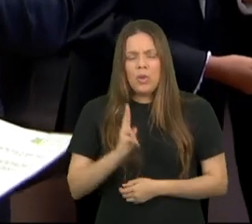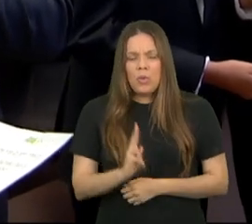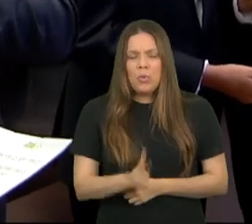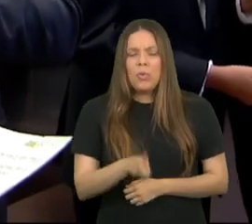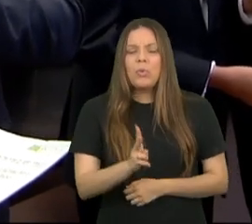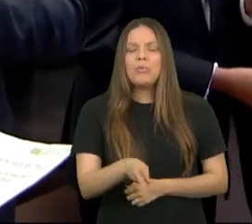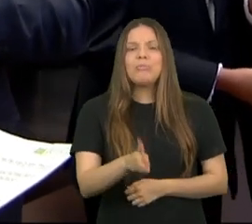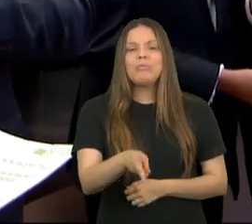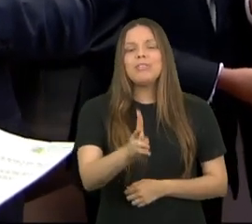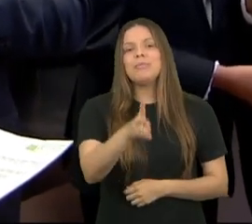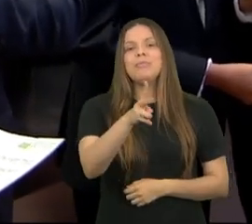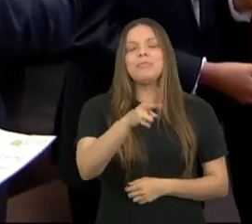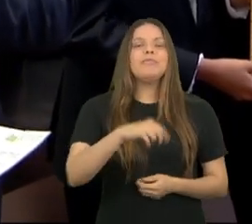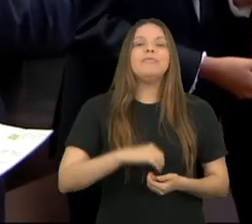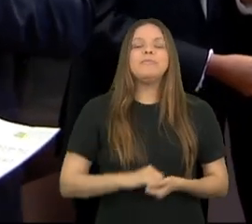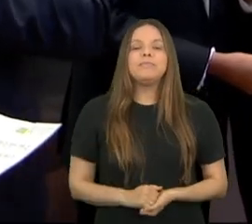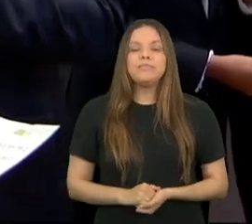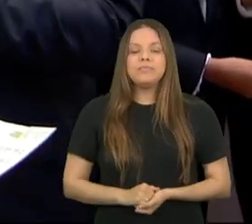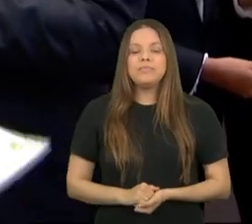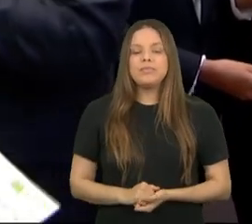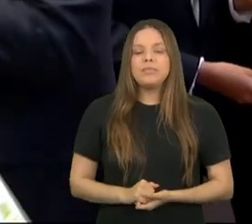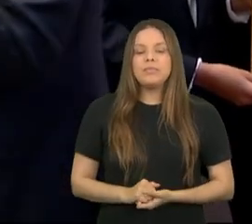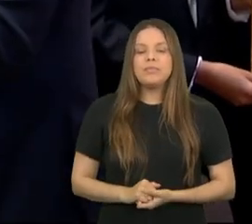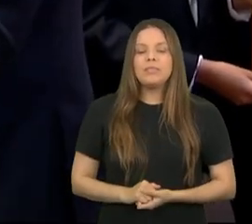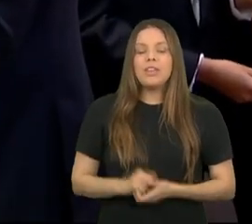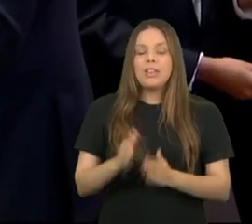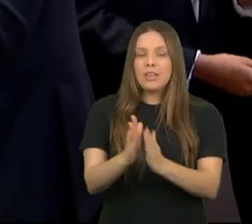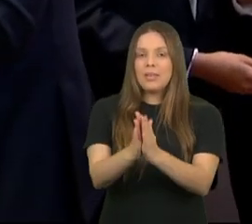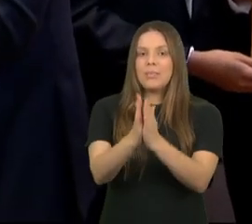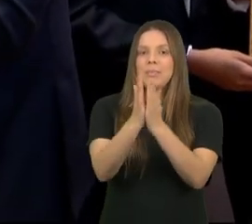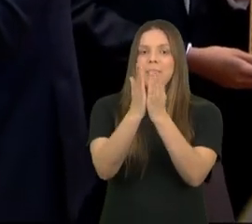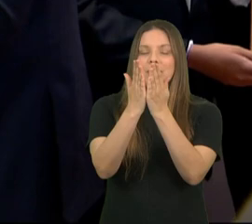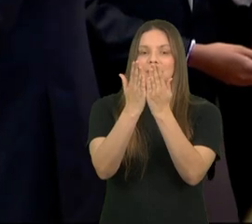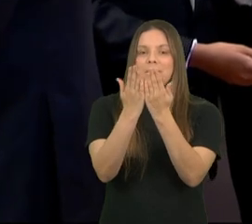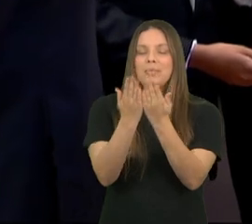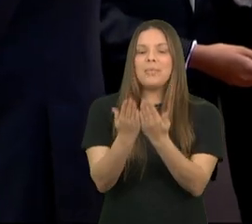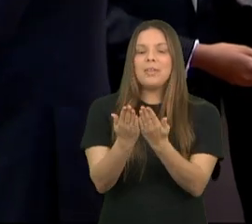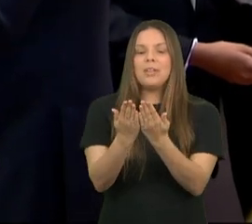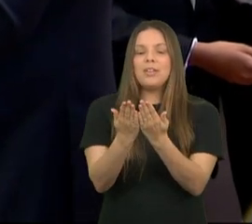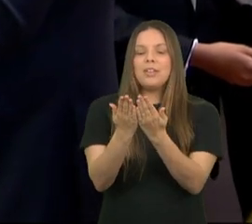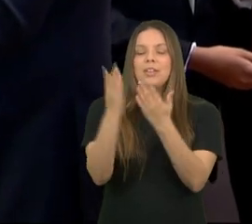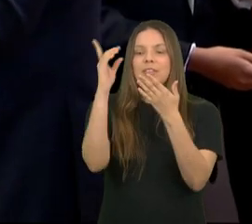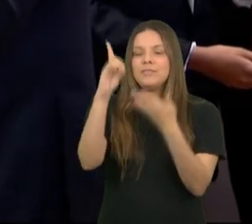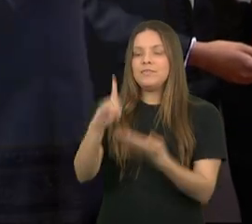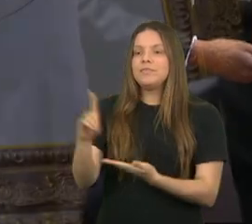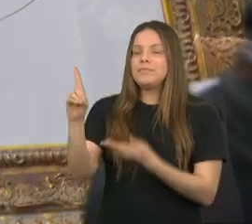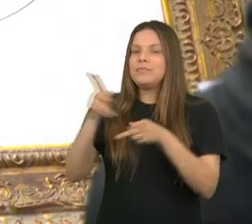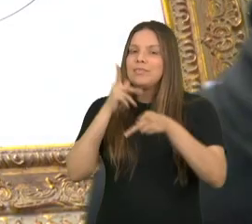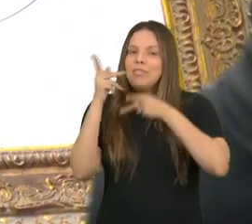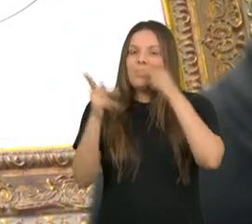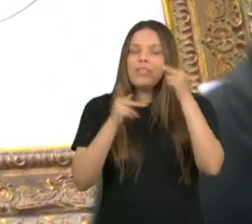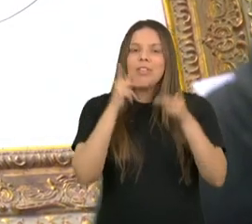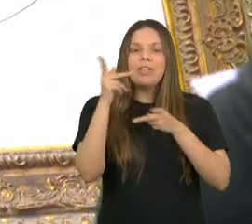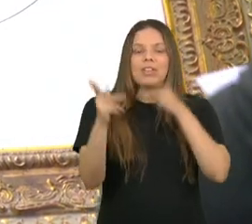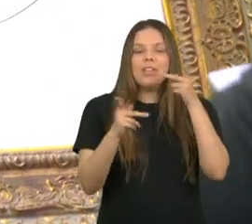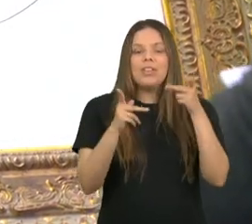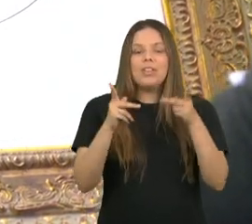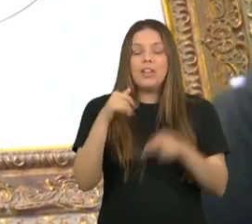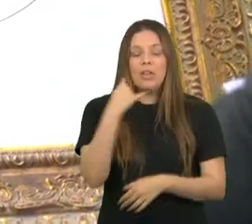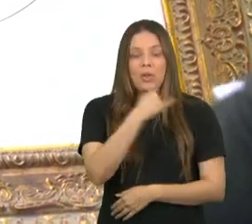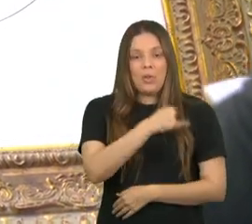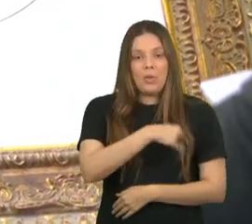muro. Na nossa Bíblia em português, está dito: José é um ramo